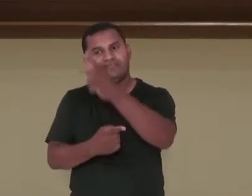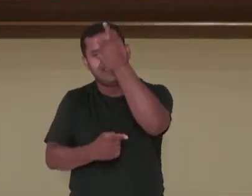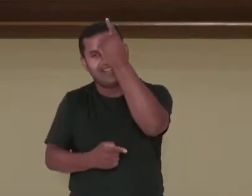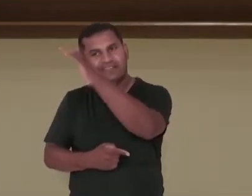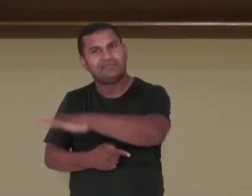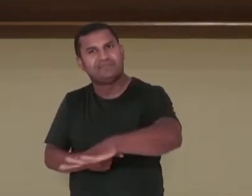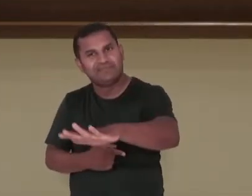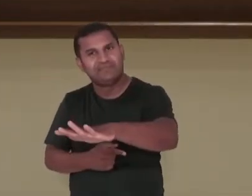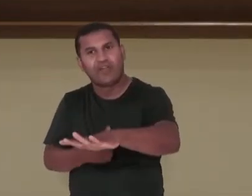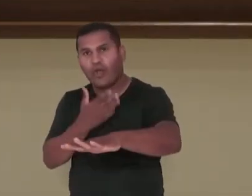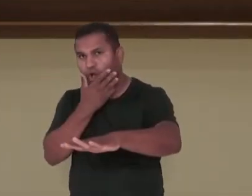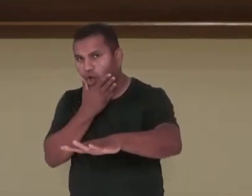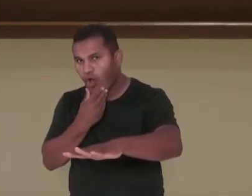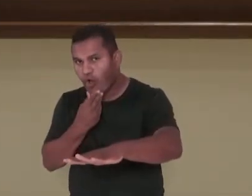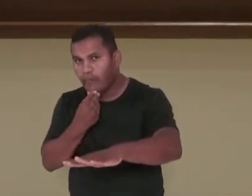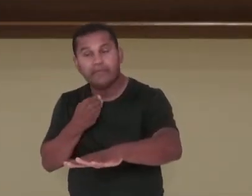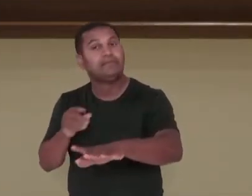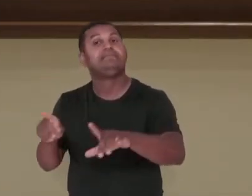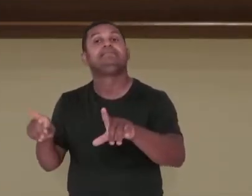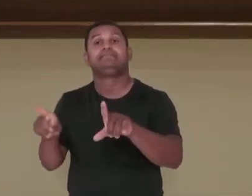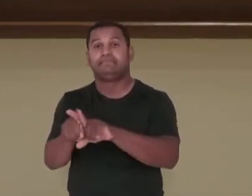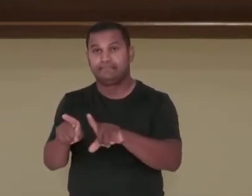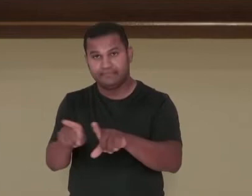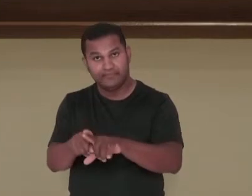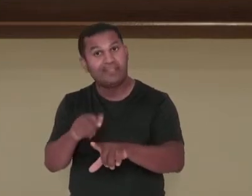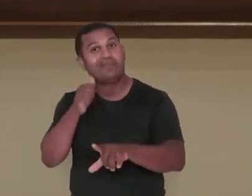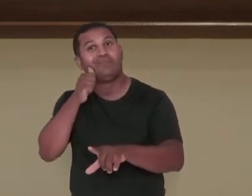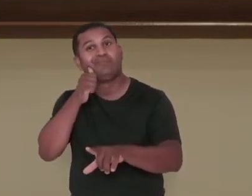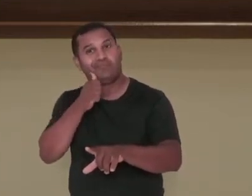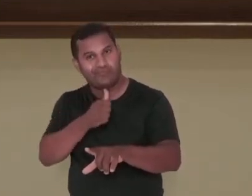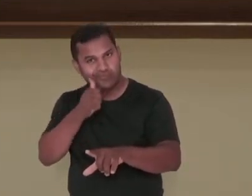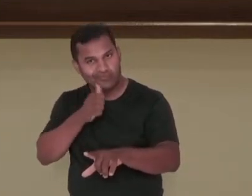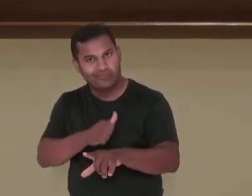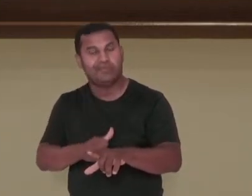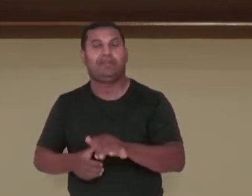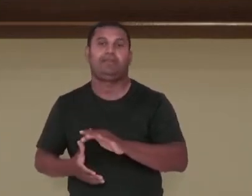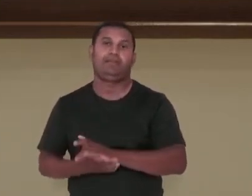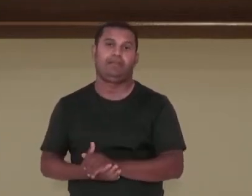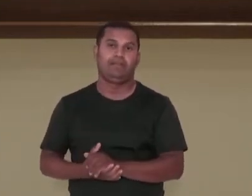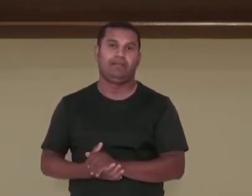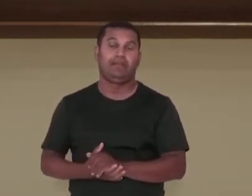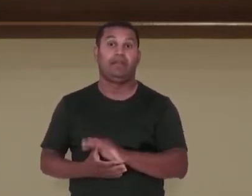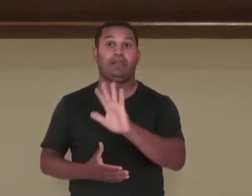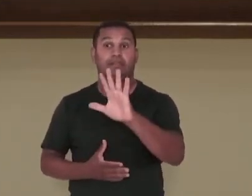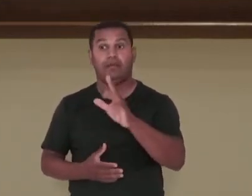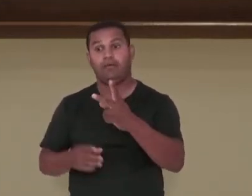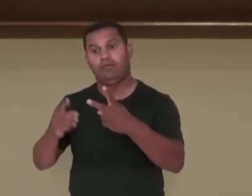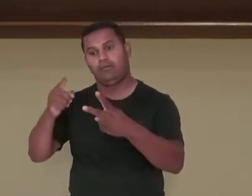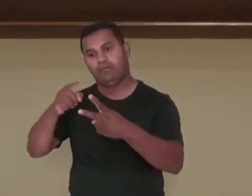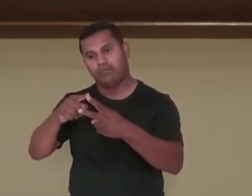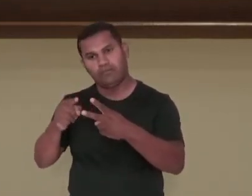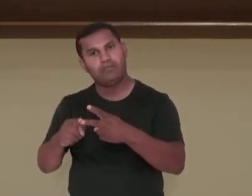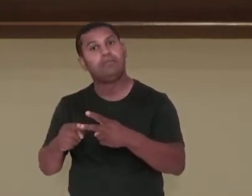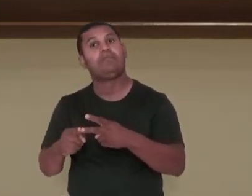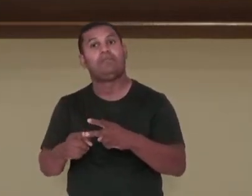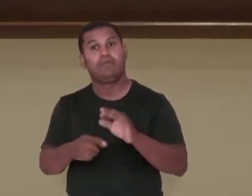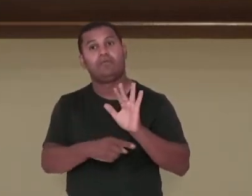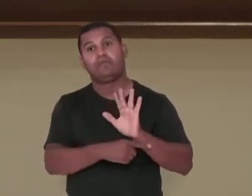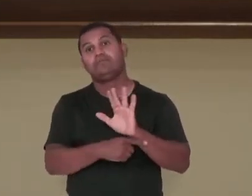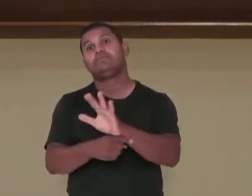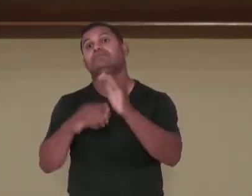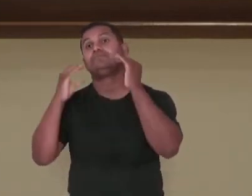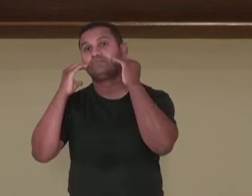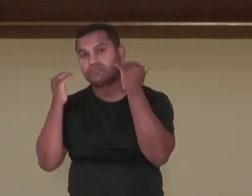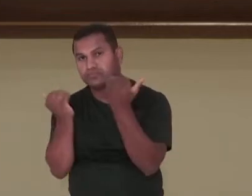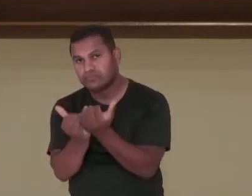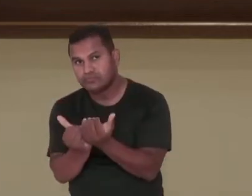de trabalho com relação às leis trabalhistas hoje, elas vieram então de toda essa luta anterior. Em 1º